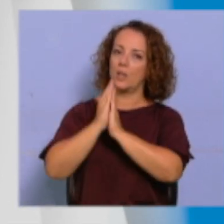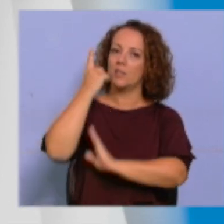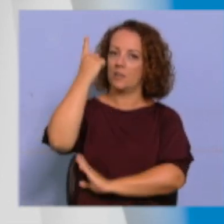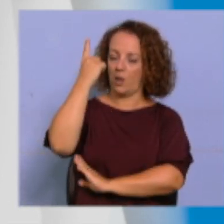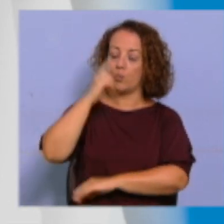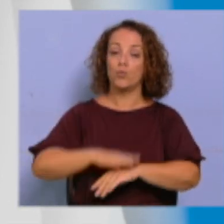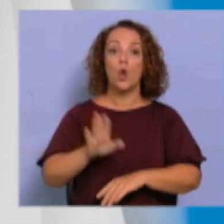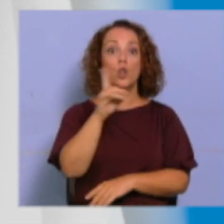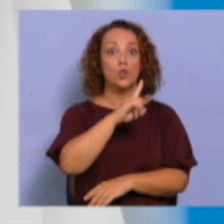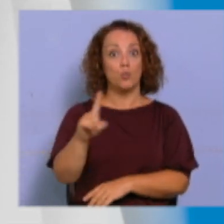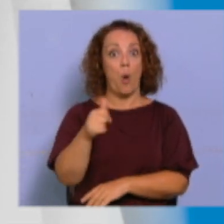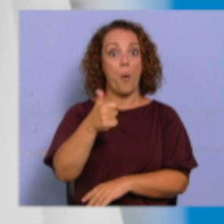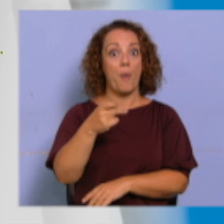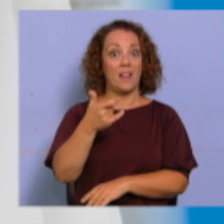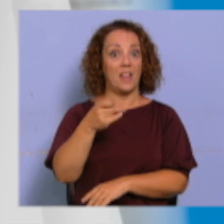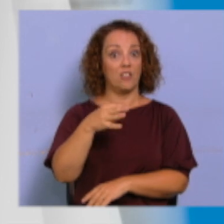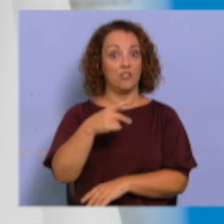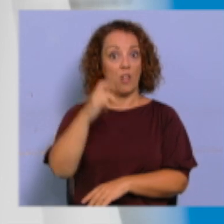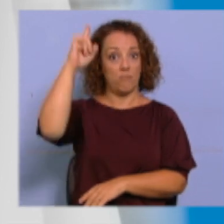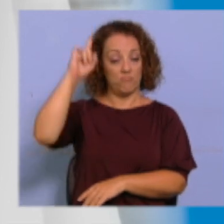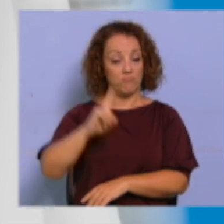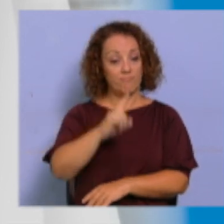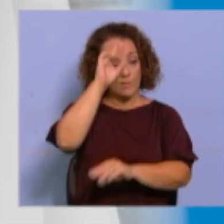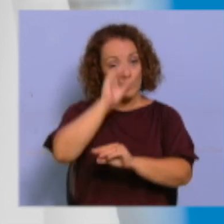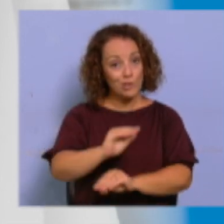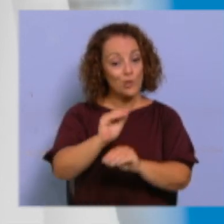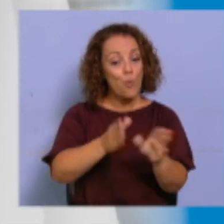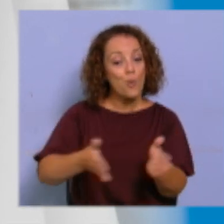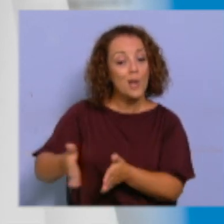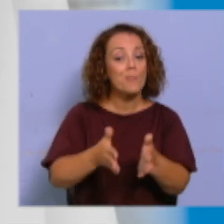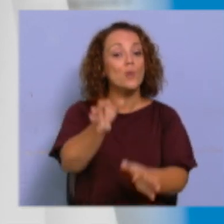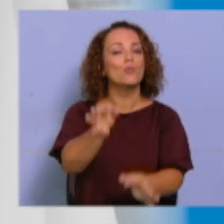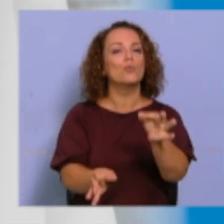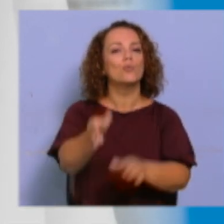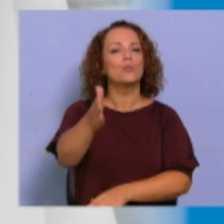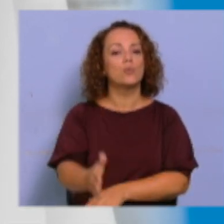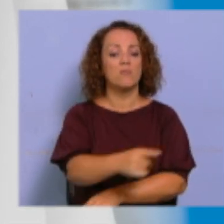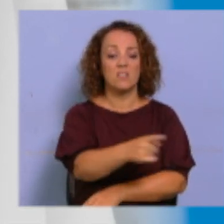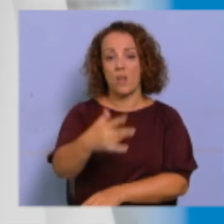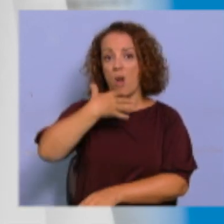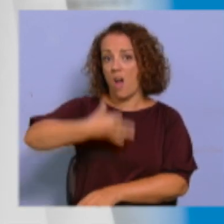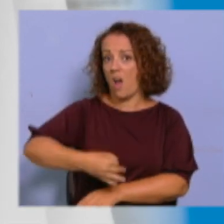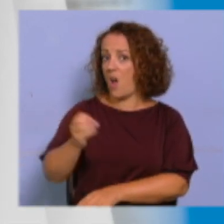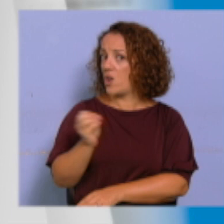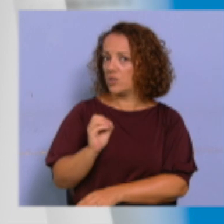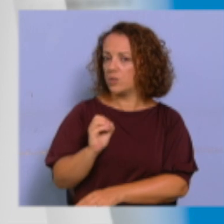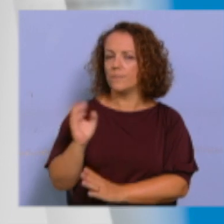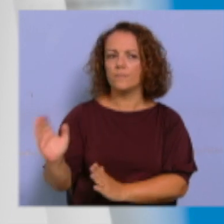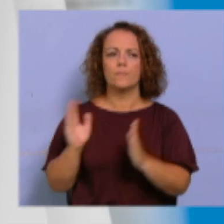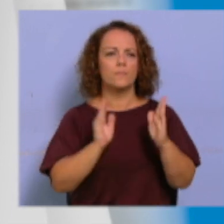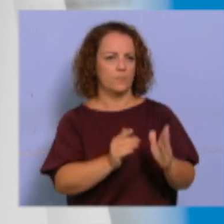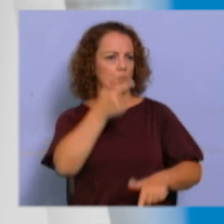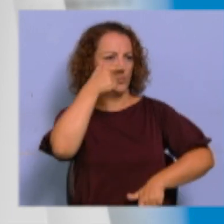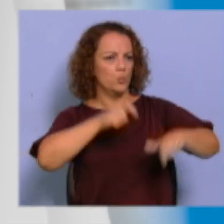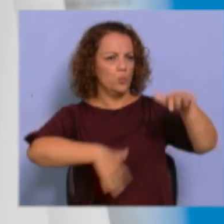vós, ensinando-vos o caminho da justiça, e não acreditastes nele. Mas os publicanos e as mulheres